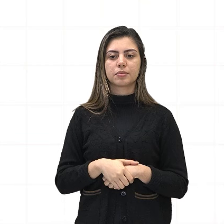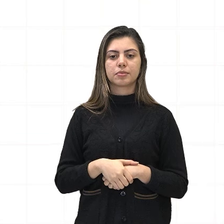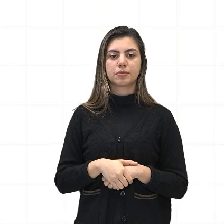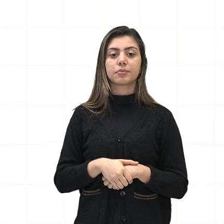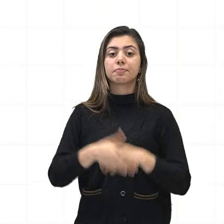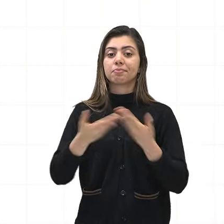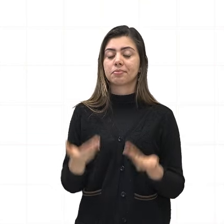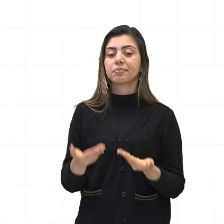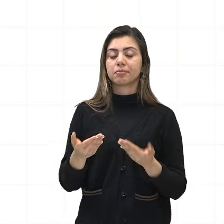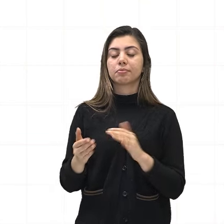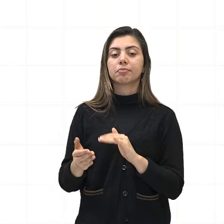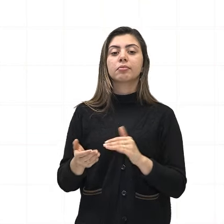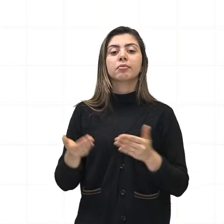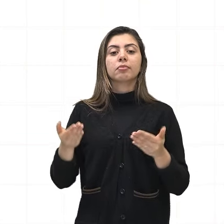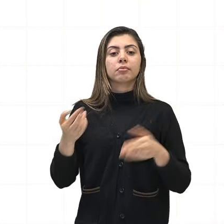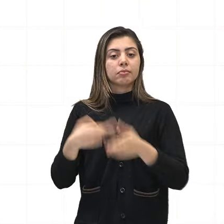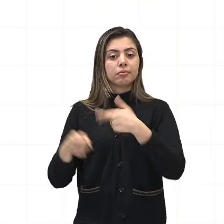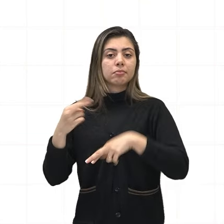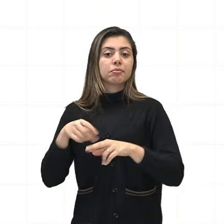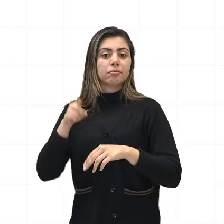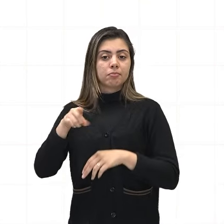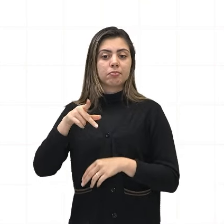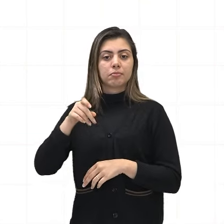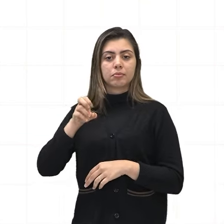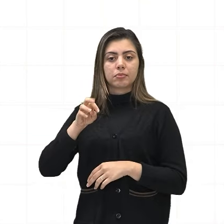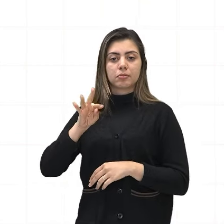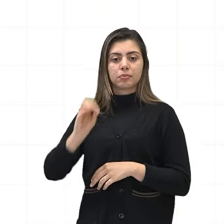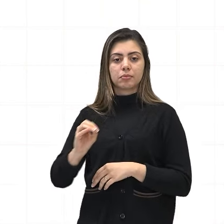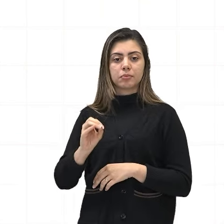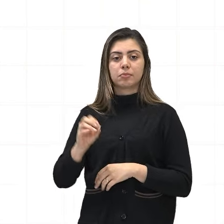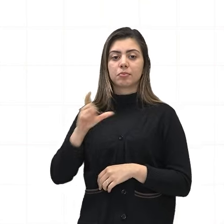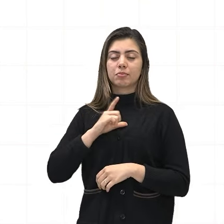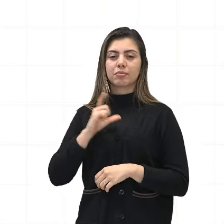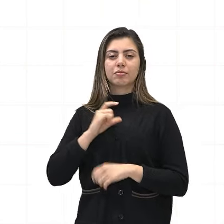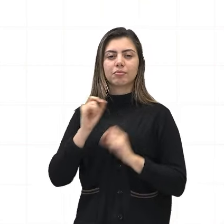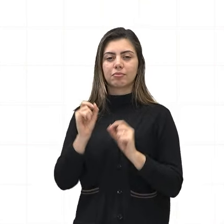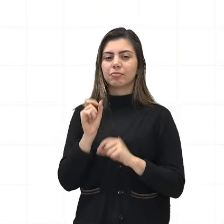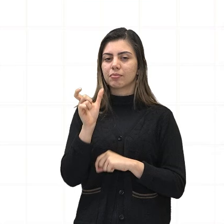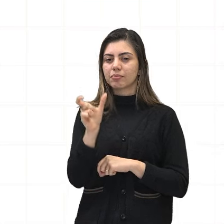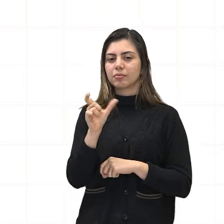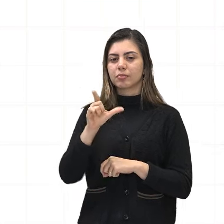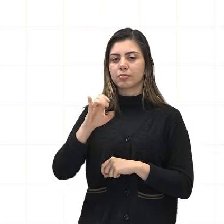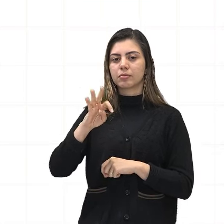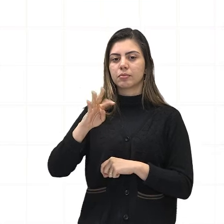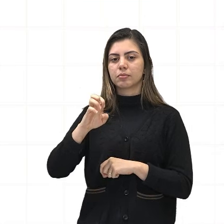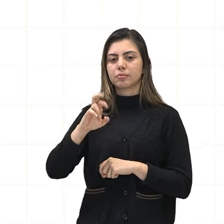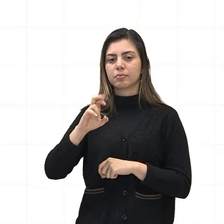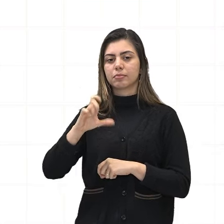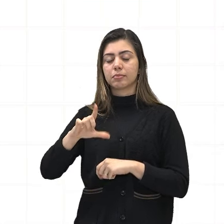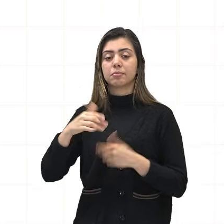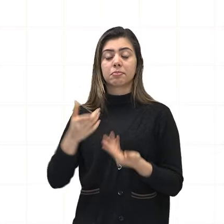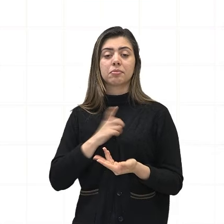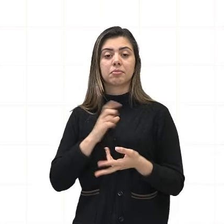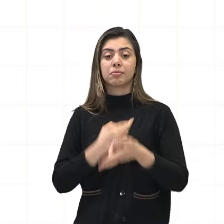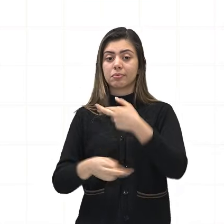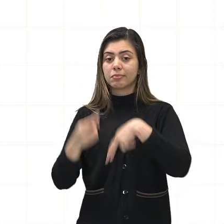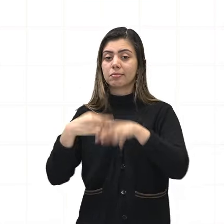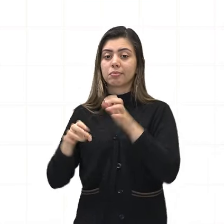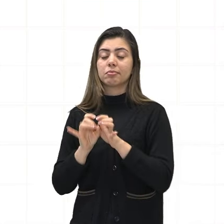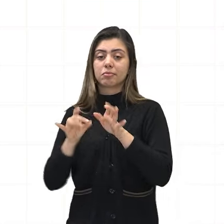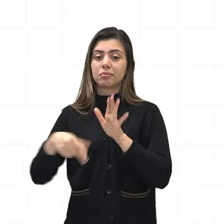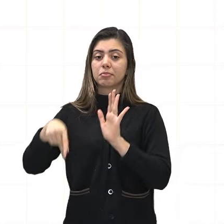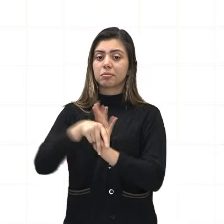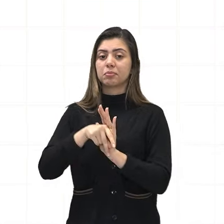A Revolução do Porto, Liberal do Porto, né? Lembra desse nome liberal que é importantíssimo. A Revolução Liberal do Porto teve um